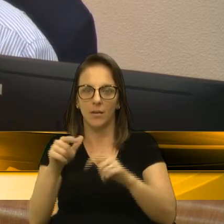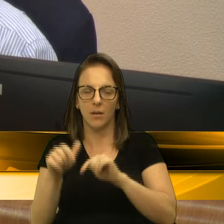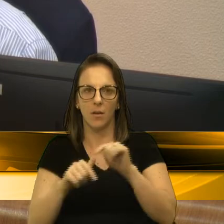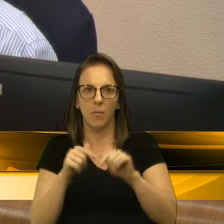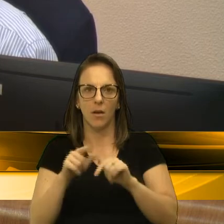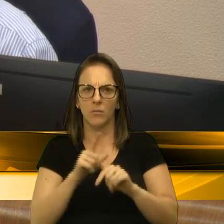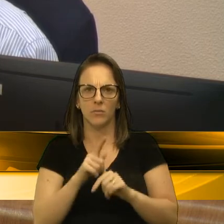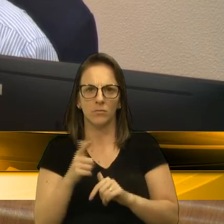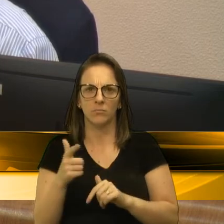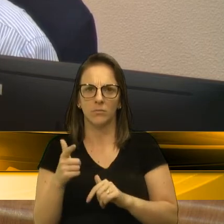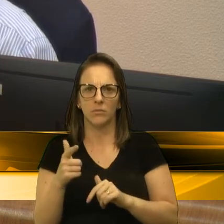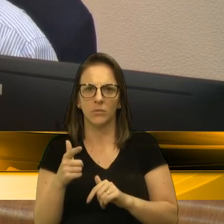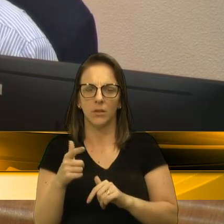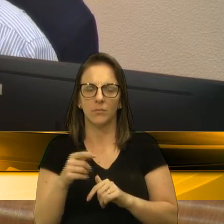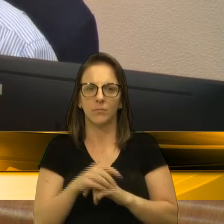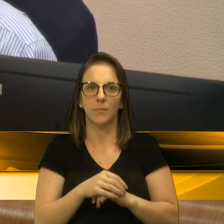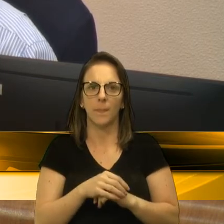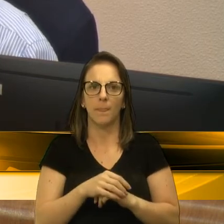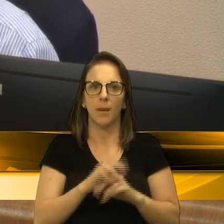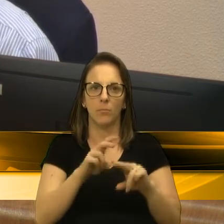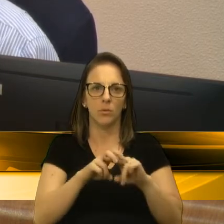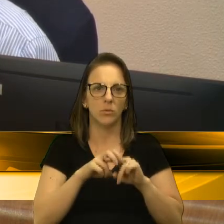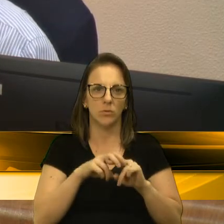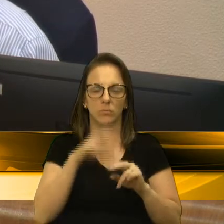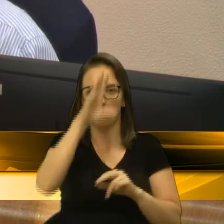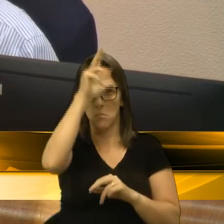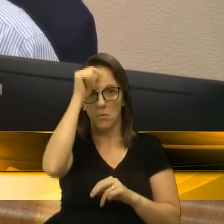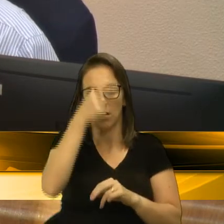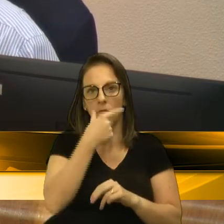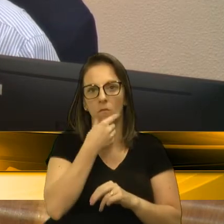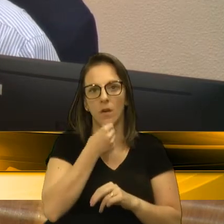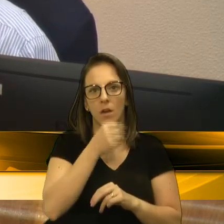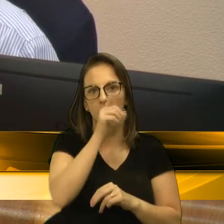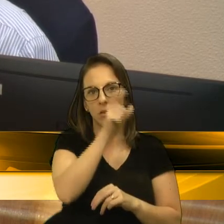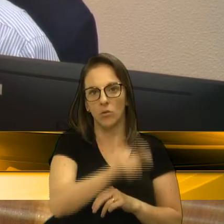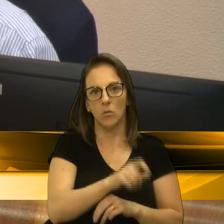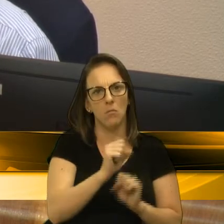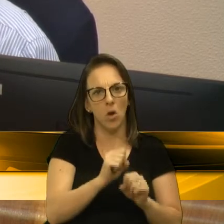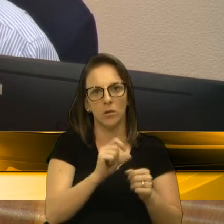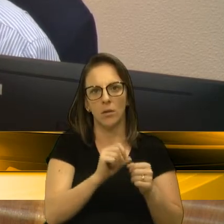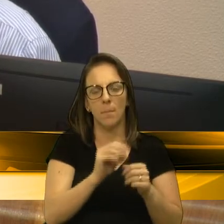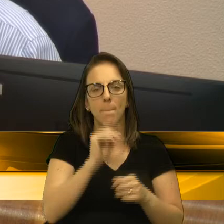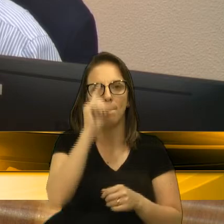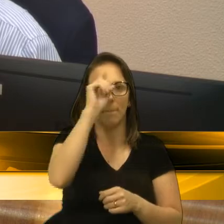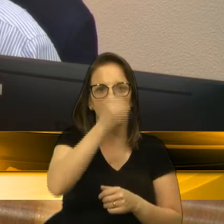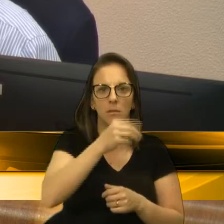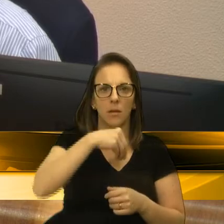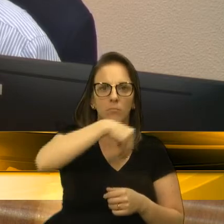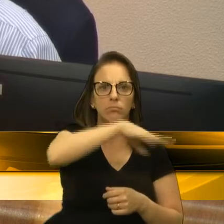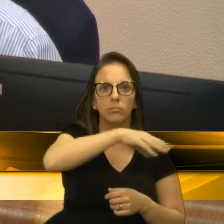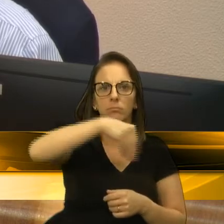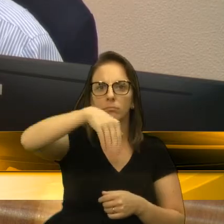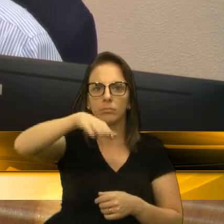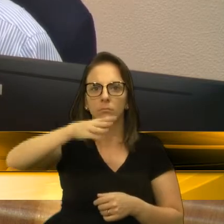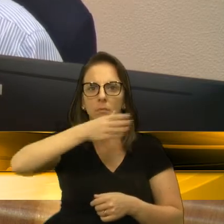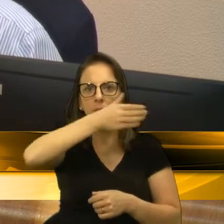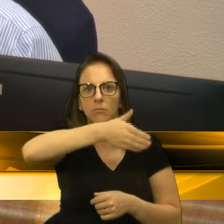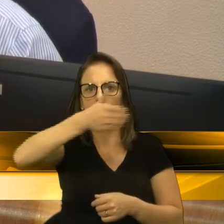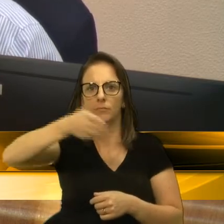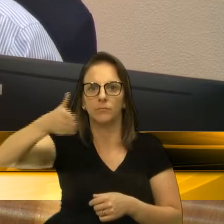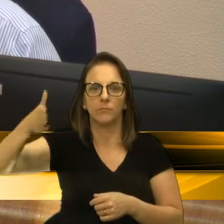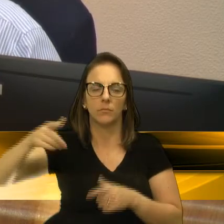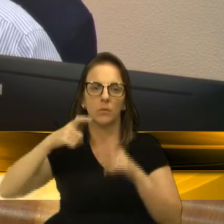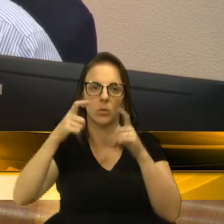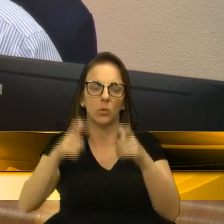a consulta prévia do servidor para a mudança de lotação, e que, por fim, os servidores continuam trabalhando nos limites órgãos do município de Caxias do